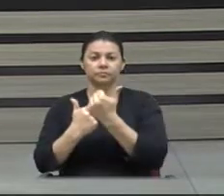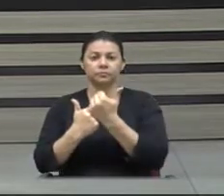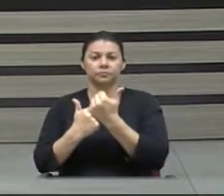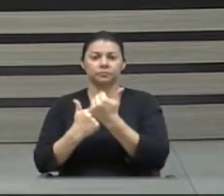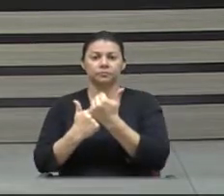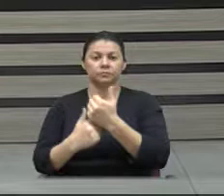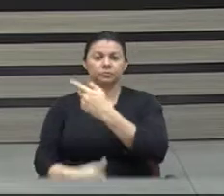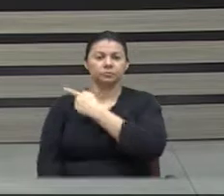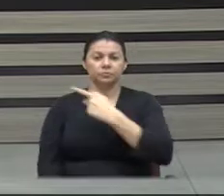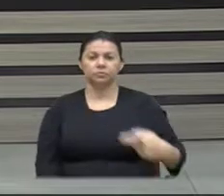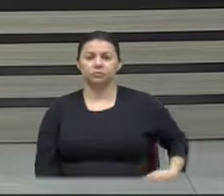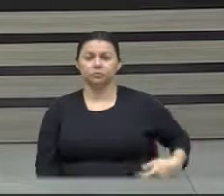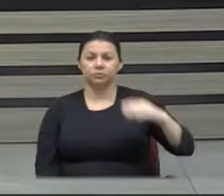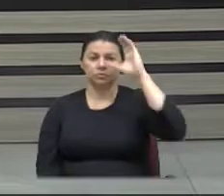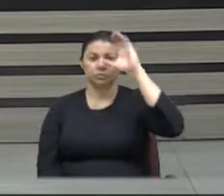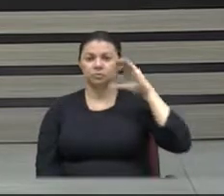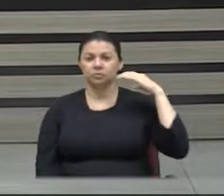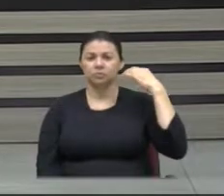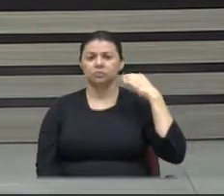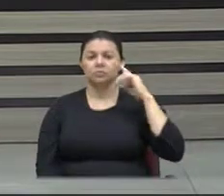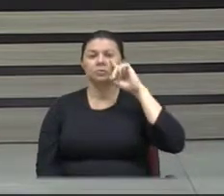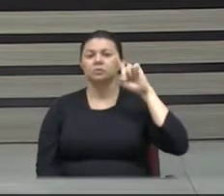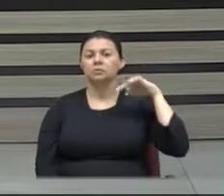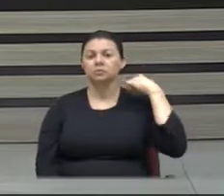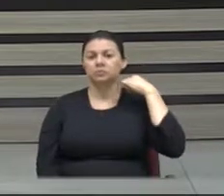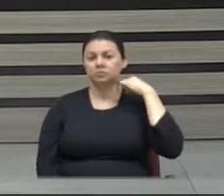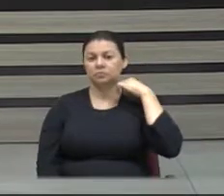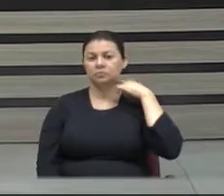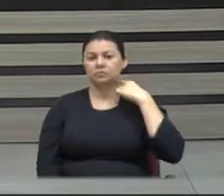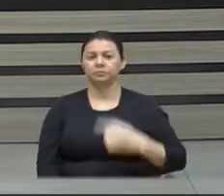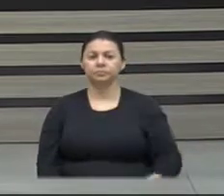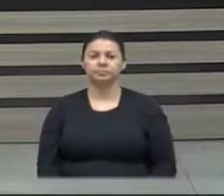santos para o primeiro-secretário